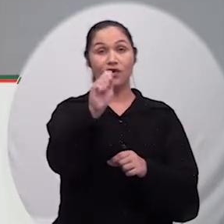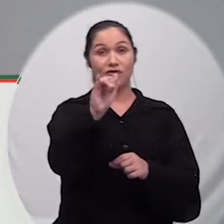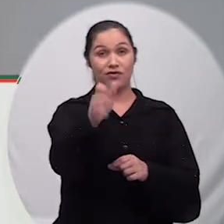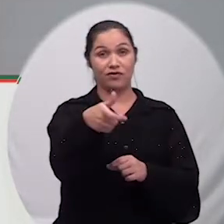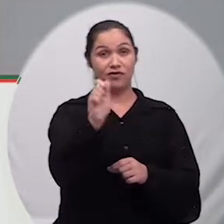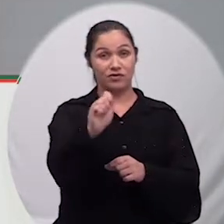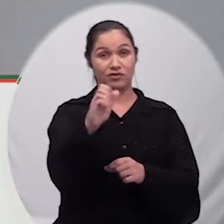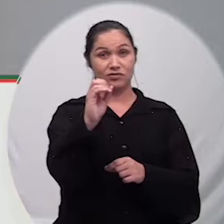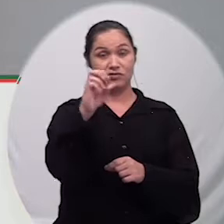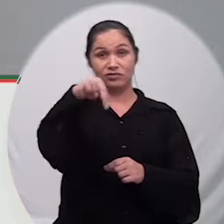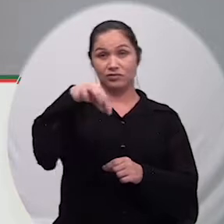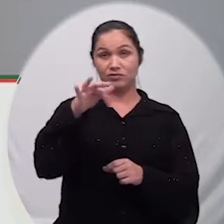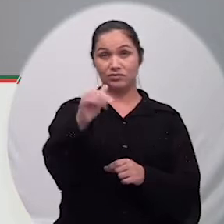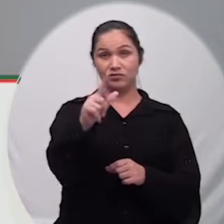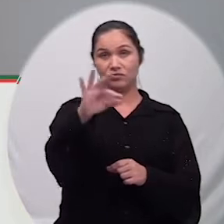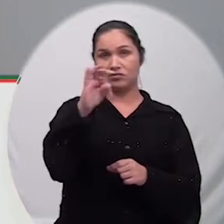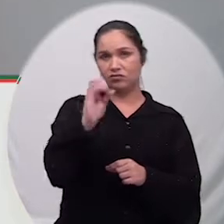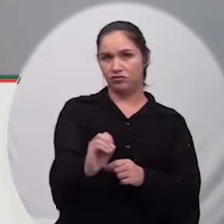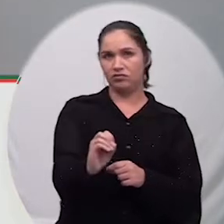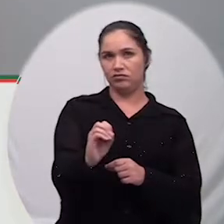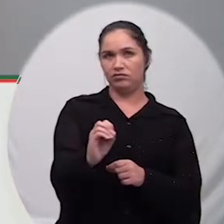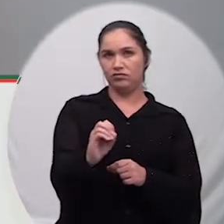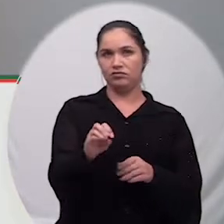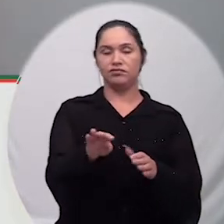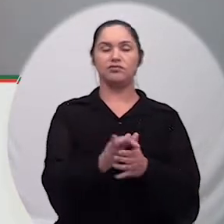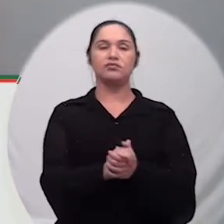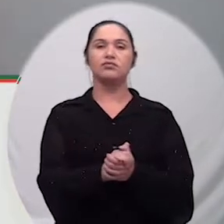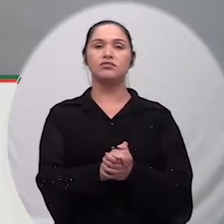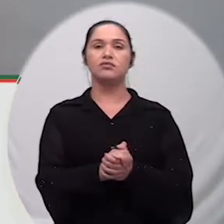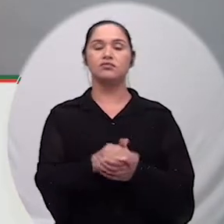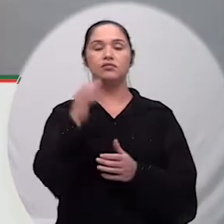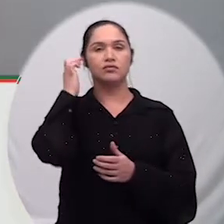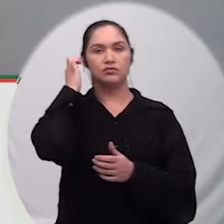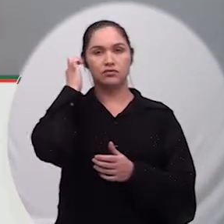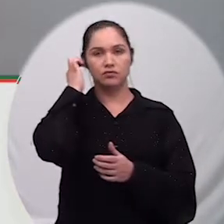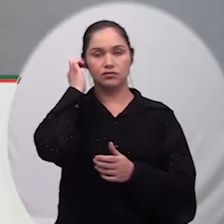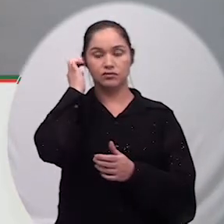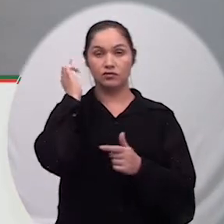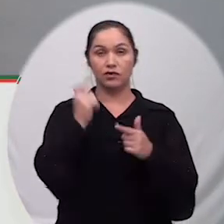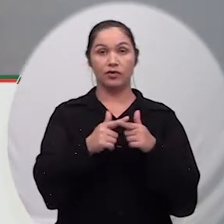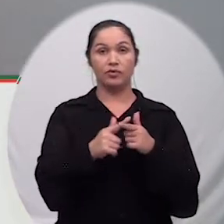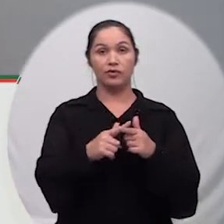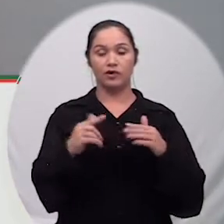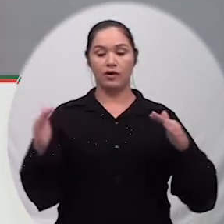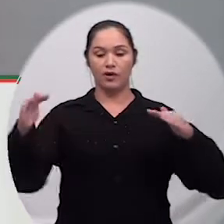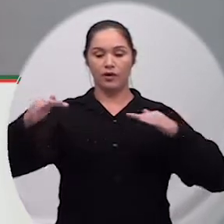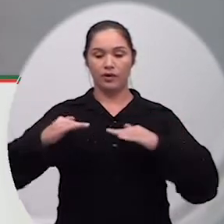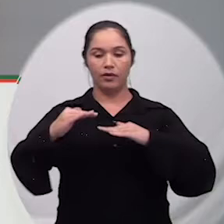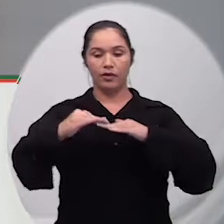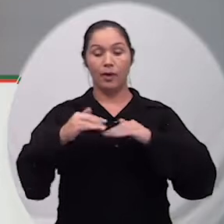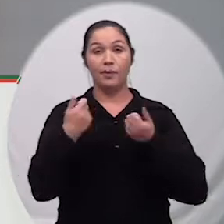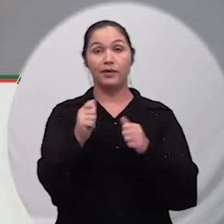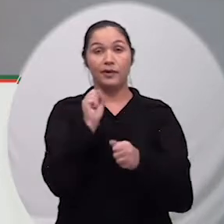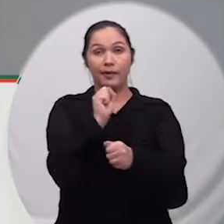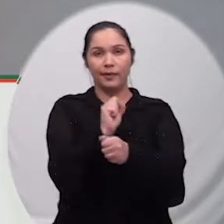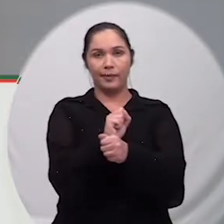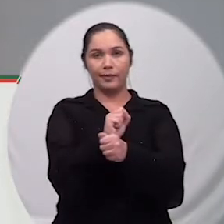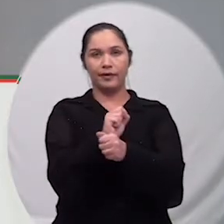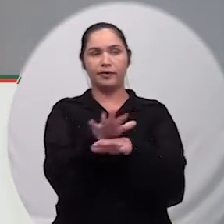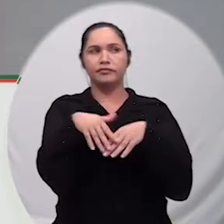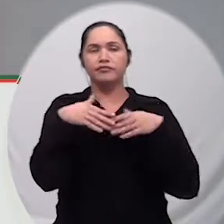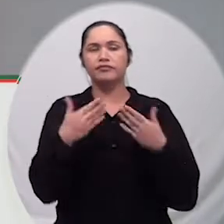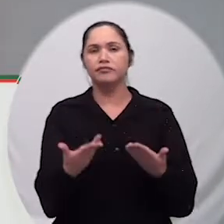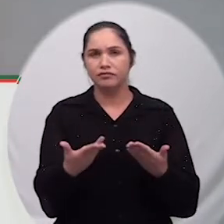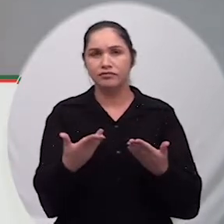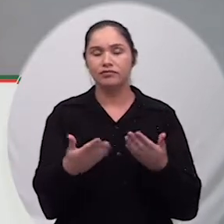proibição de parar o trânsito, né, nessas faixas, é muito, né, perigoso, porque não pode trancar o trânsito. Então, por que